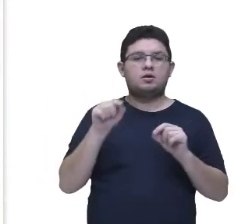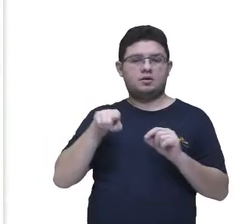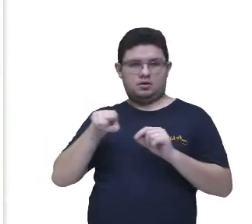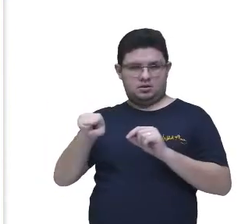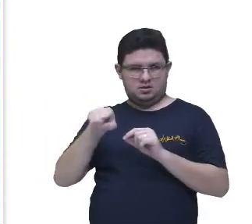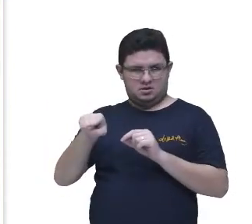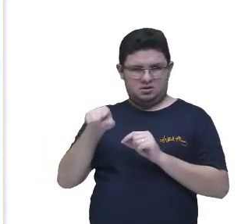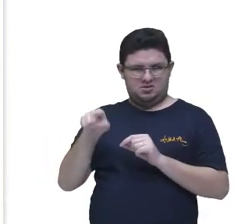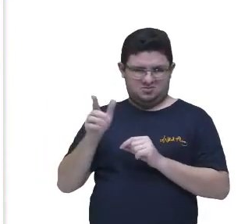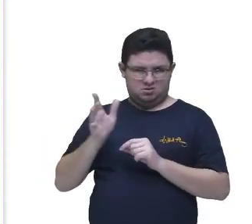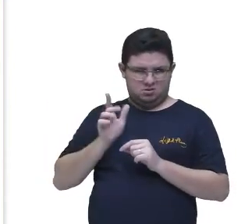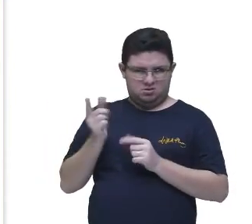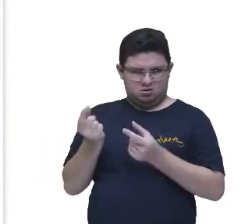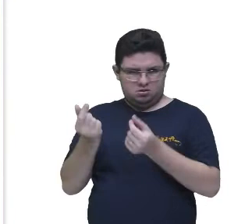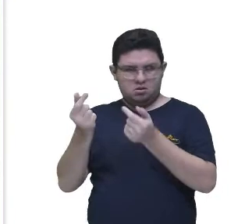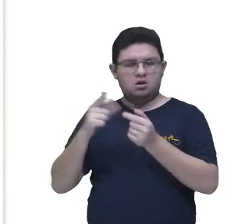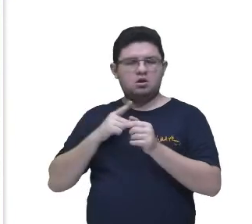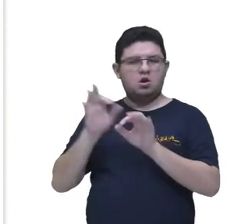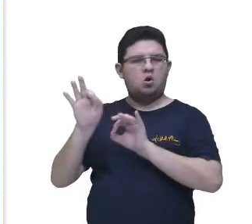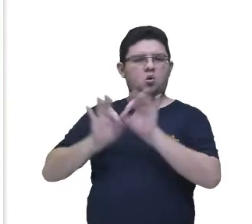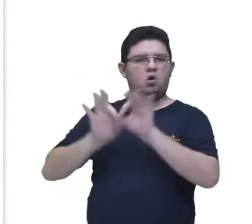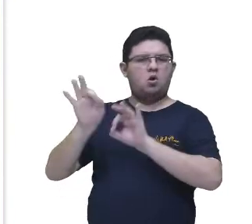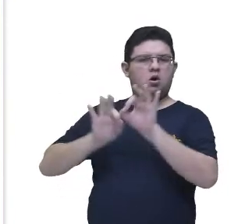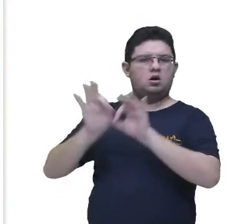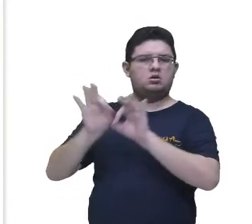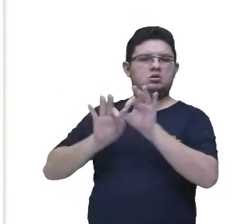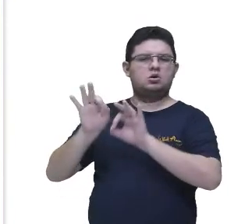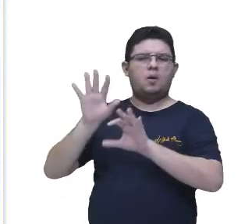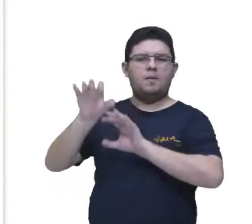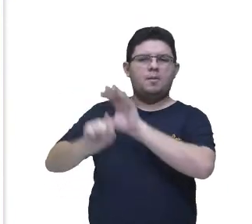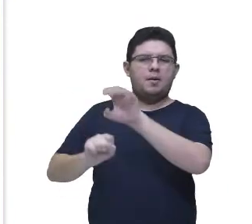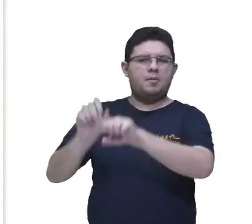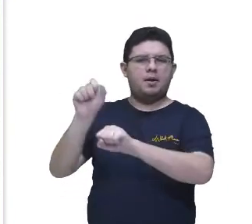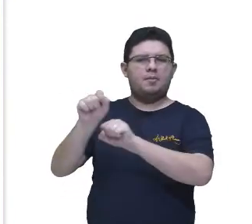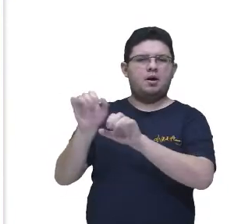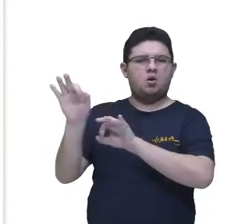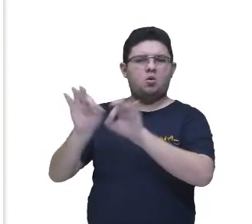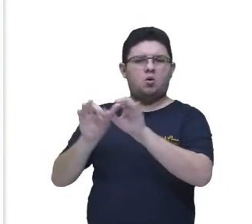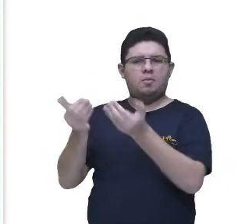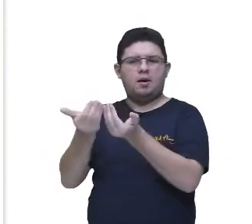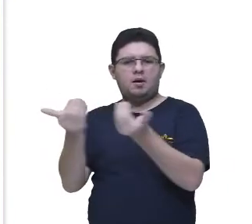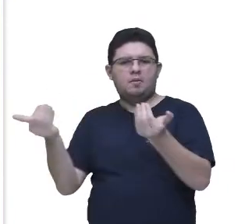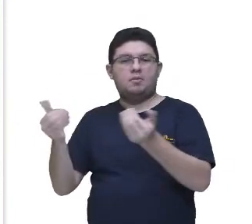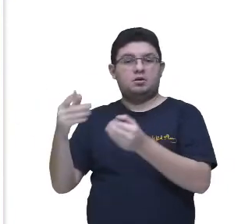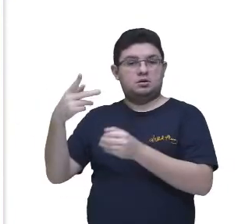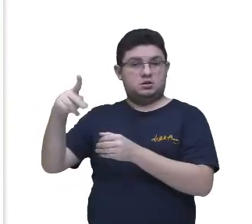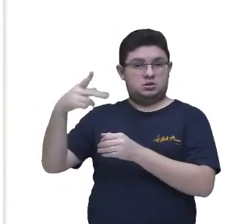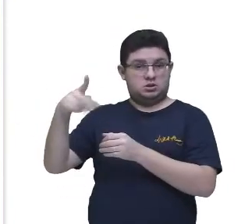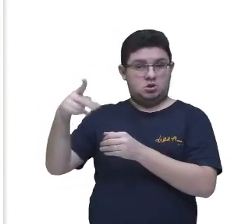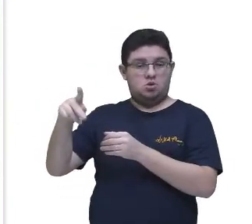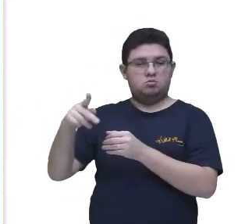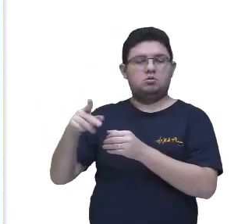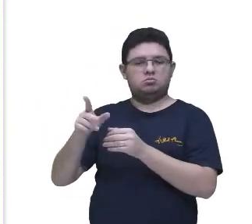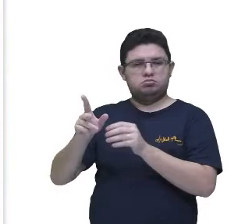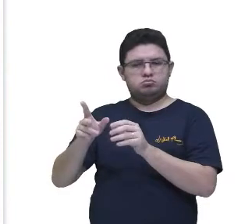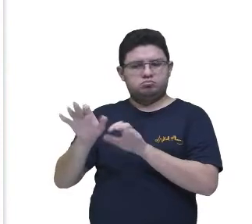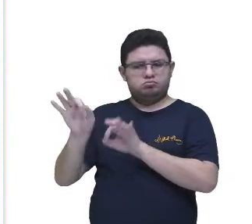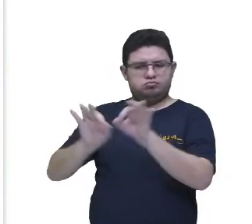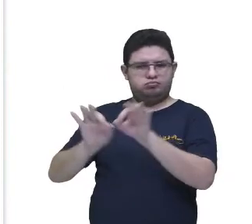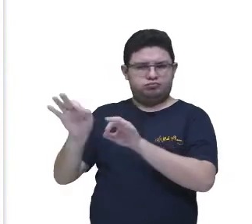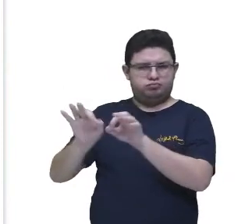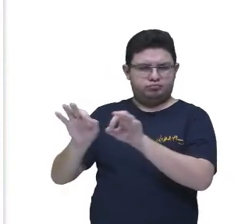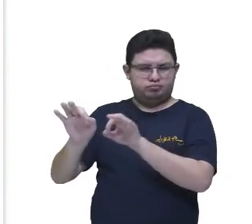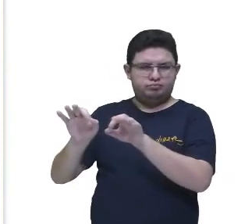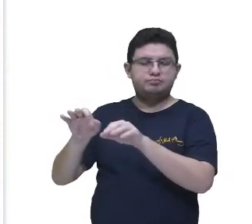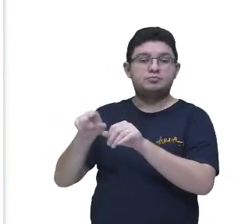elevado possuem uma coleta de lixo mais constante, né? E o descarte acaba ocorrendo em lugares mais adequados. O